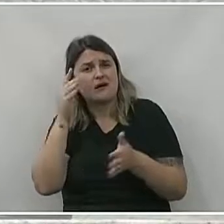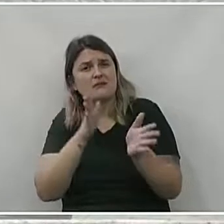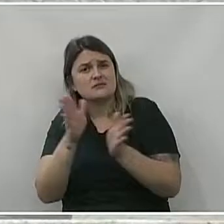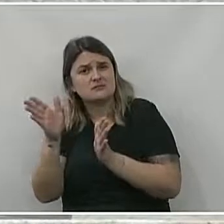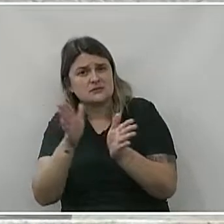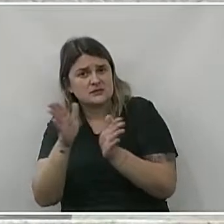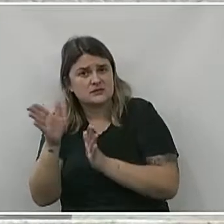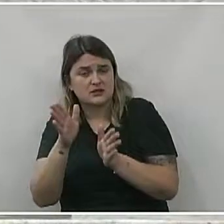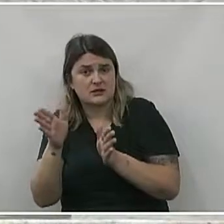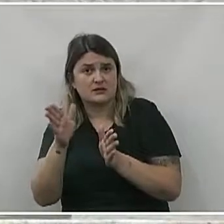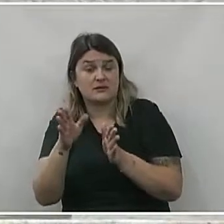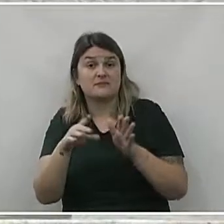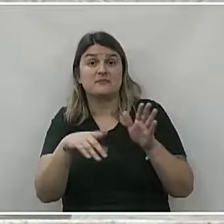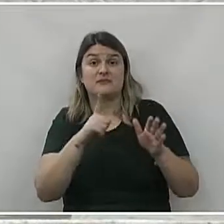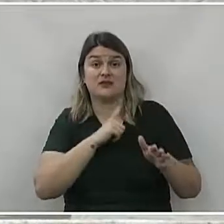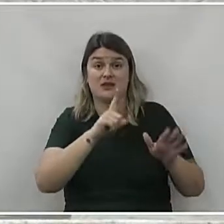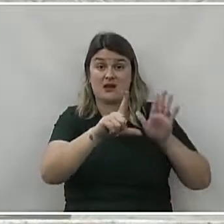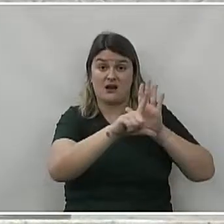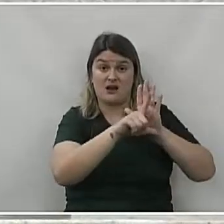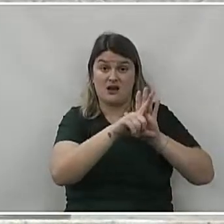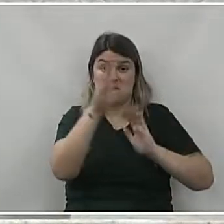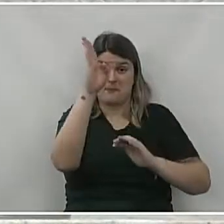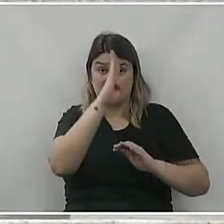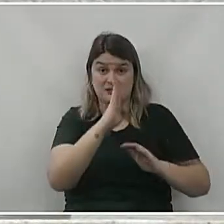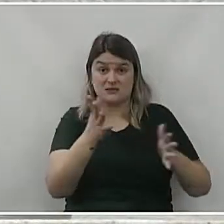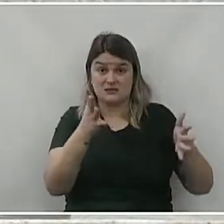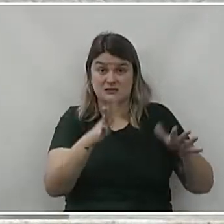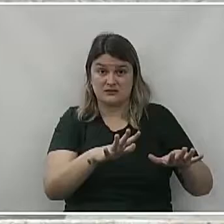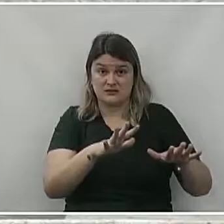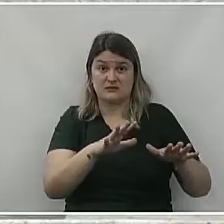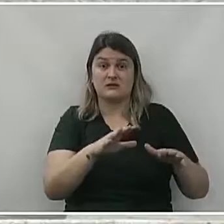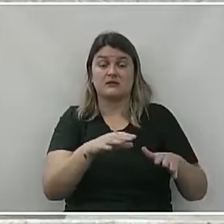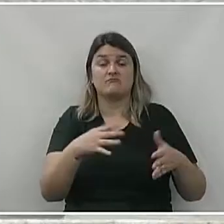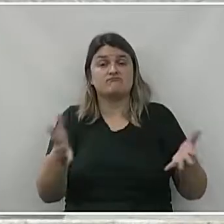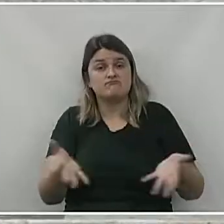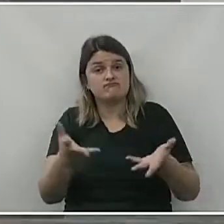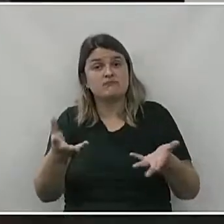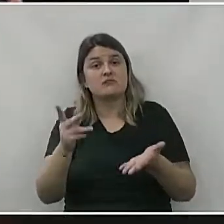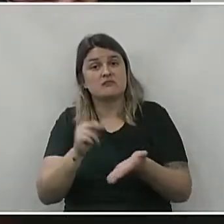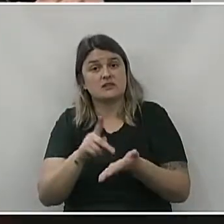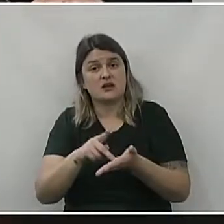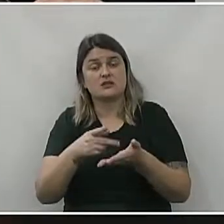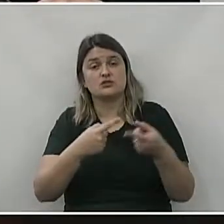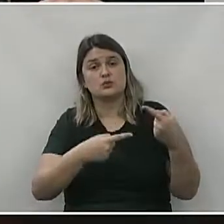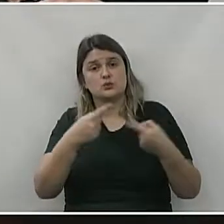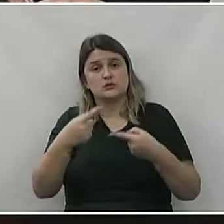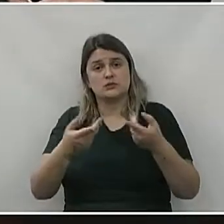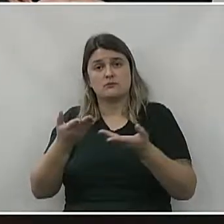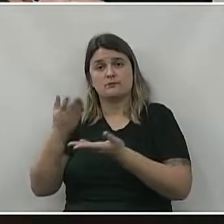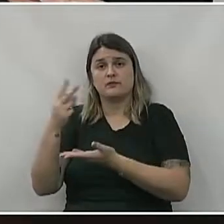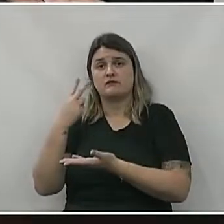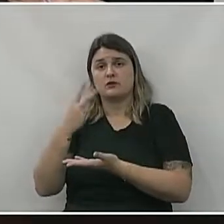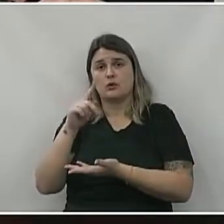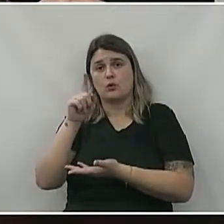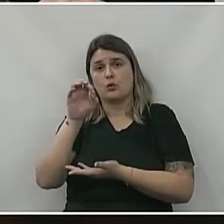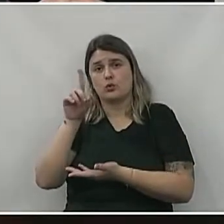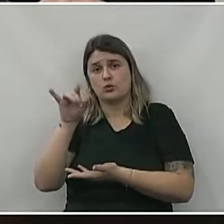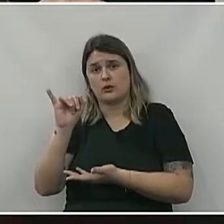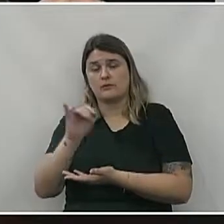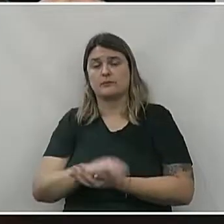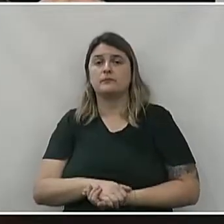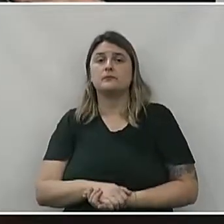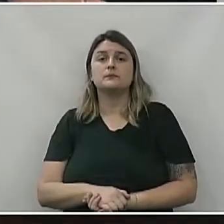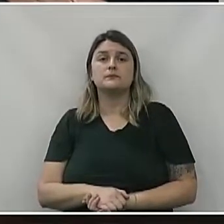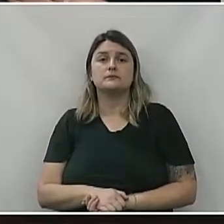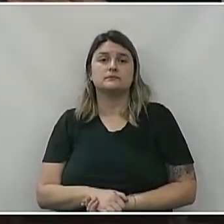os munícipes. A lei brasileira de inclusão precisa sair do papel. Em discussão, com a palavra, vereador Edenilson